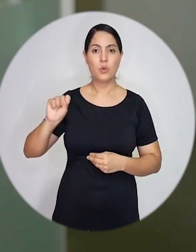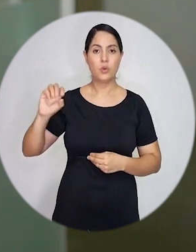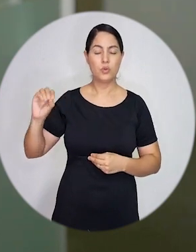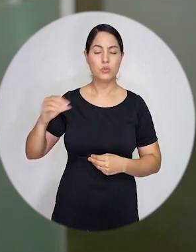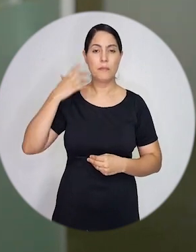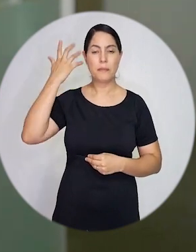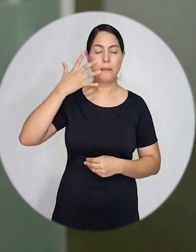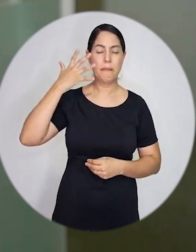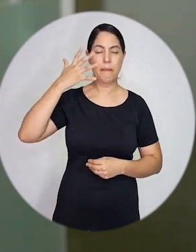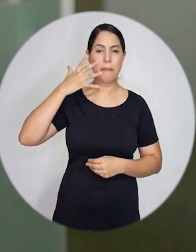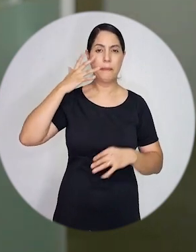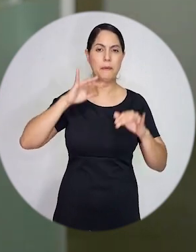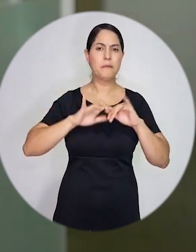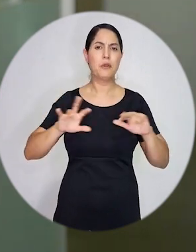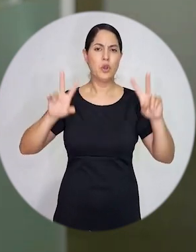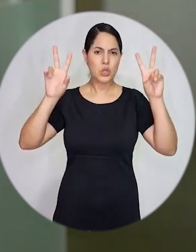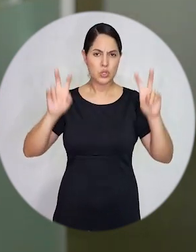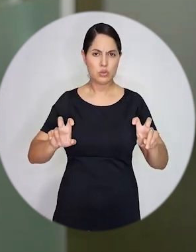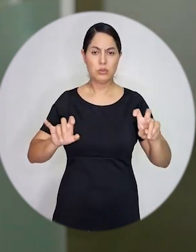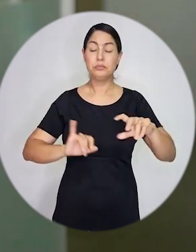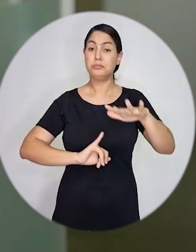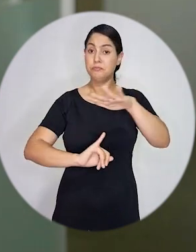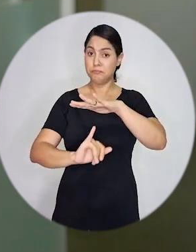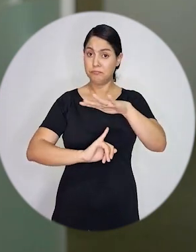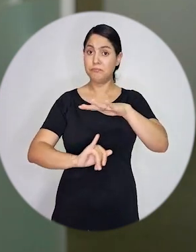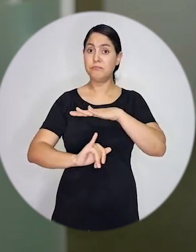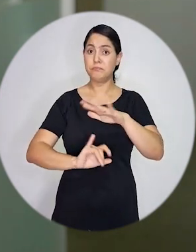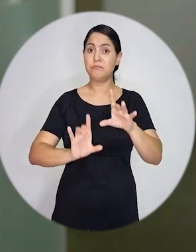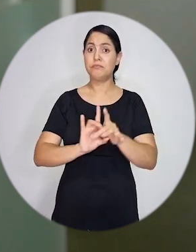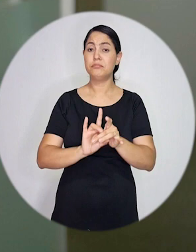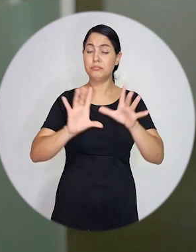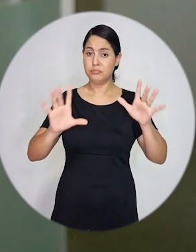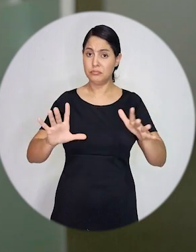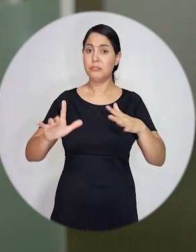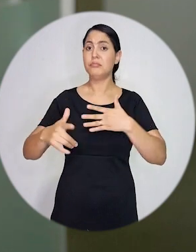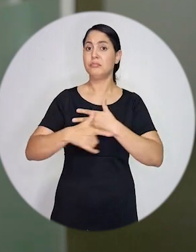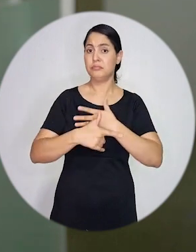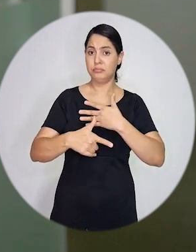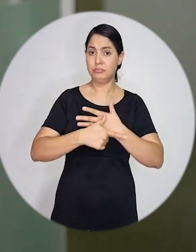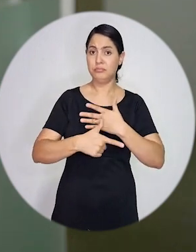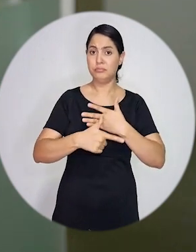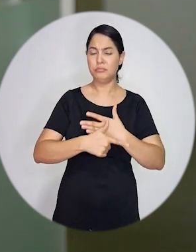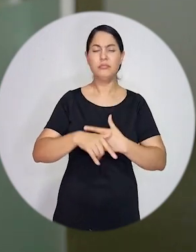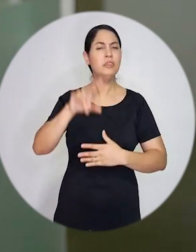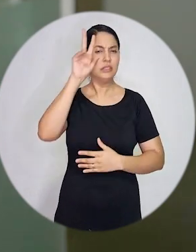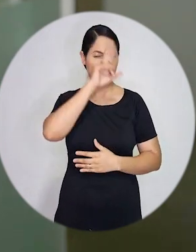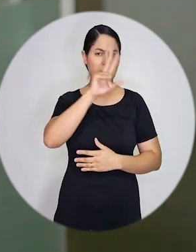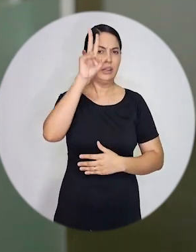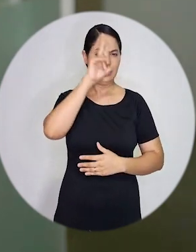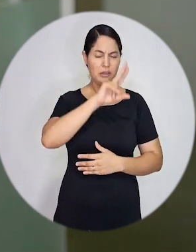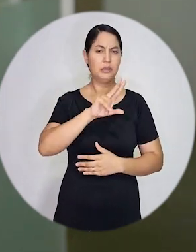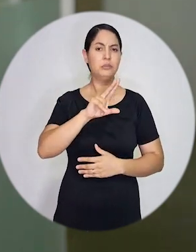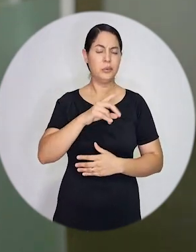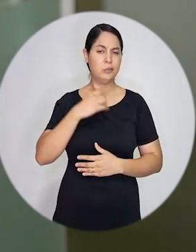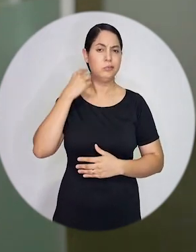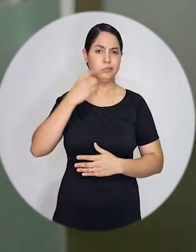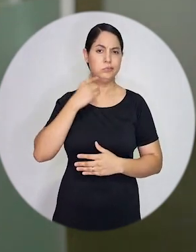durante sua fala na palestra magna o papel das instituições democráticas e lembrou de sua atuação como